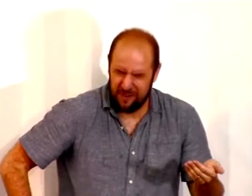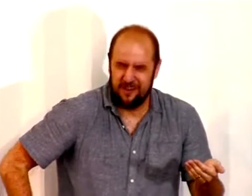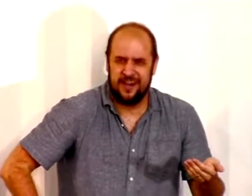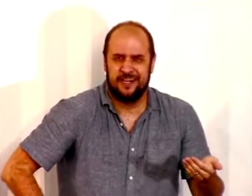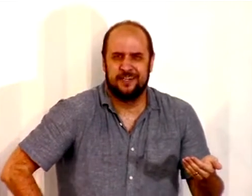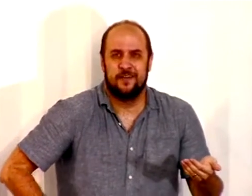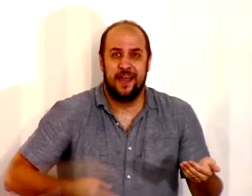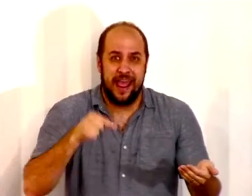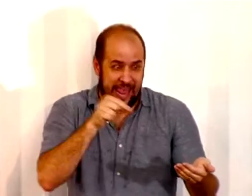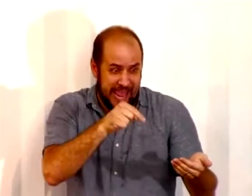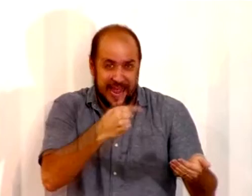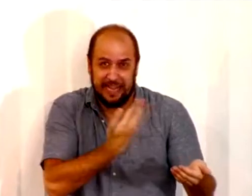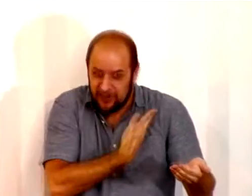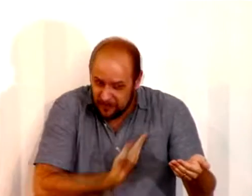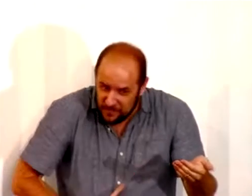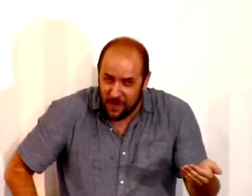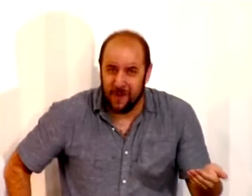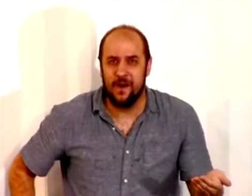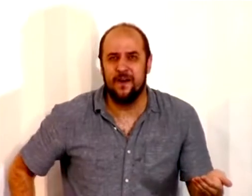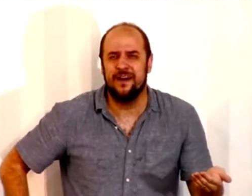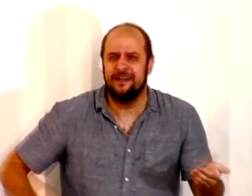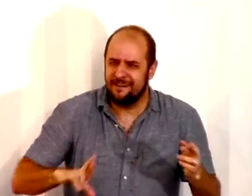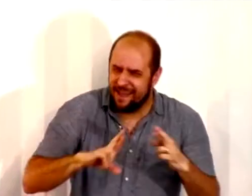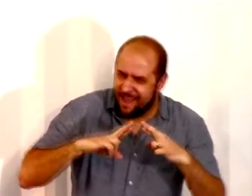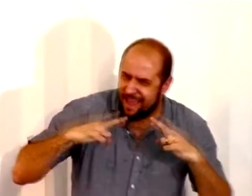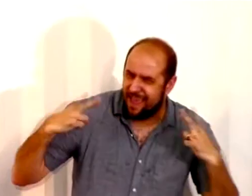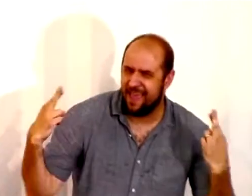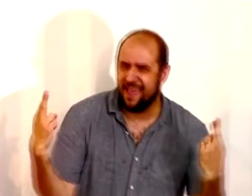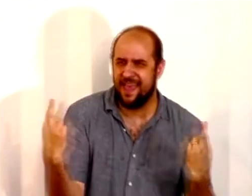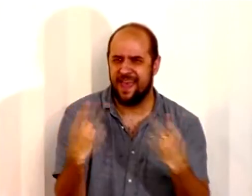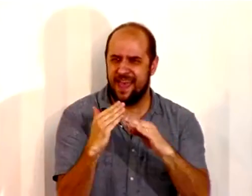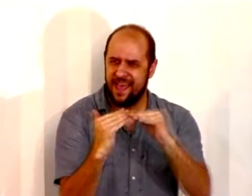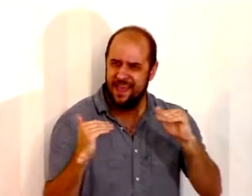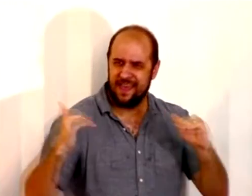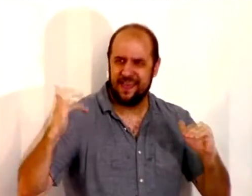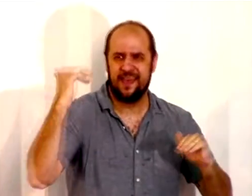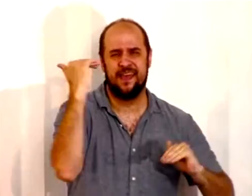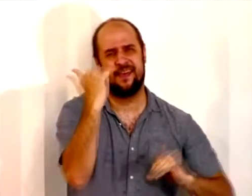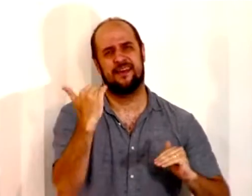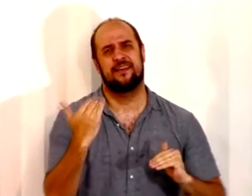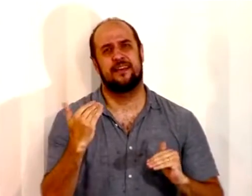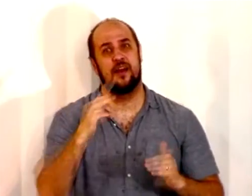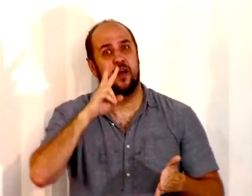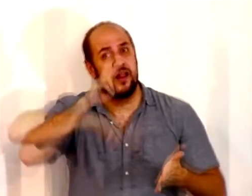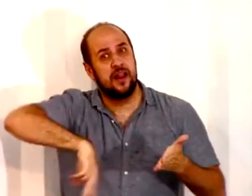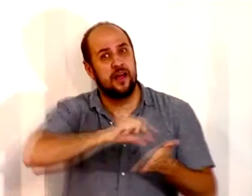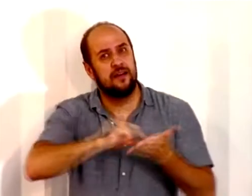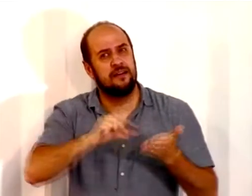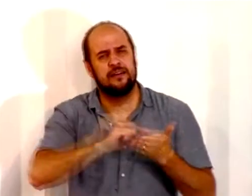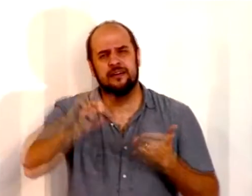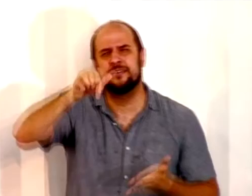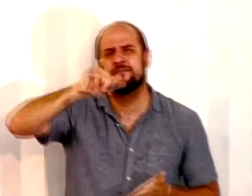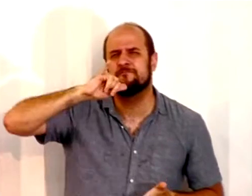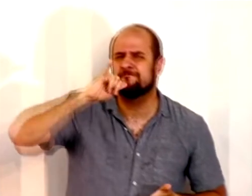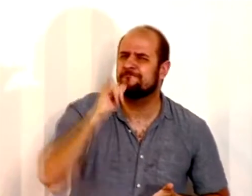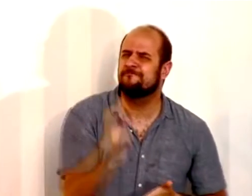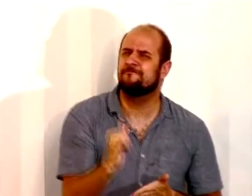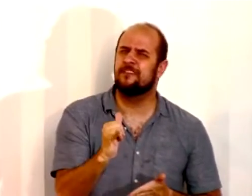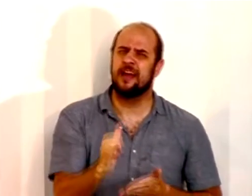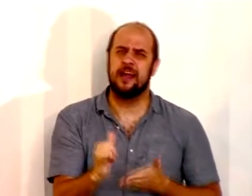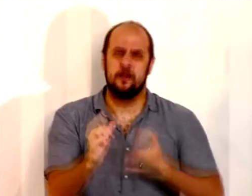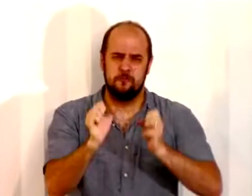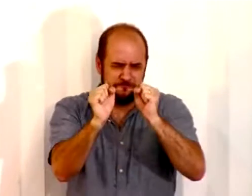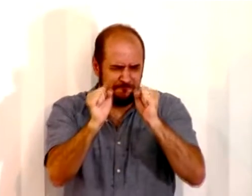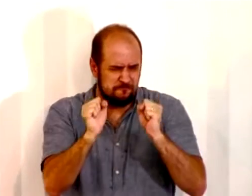ou seja, ele governa, ele reina, ele é soberano. Por isso que nós vemos o versículo 7 dizendo: para que se aumente o